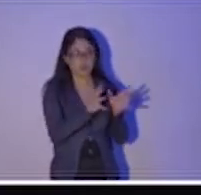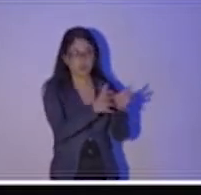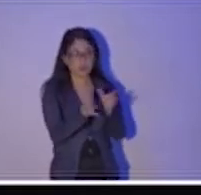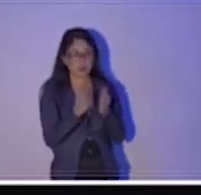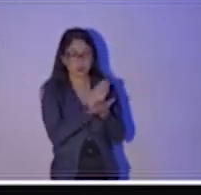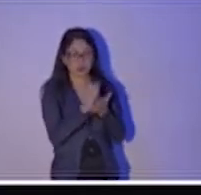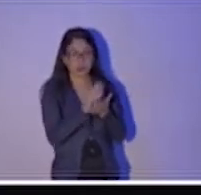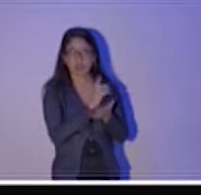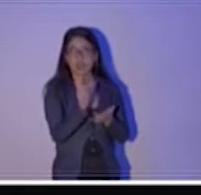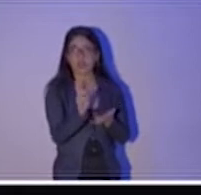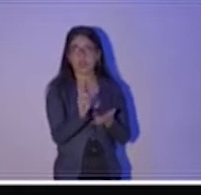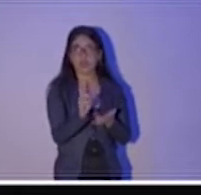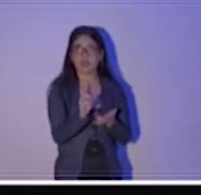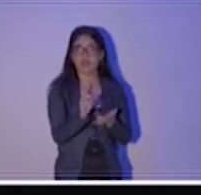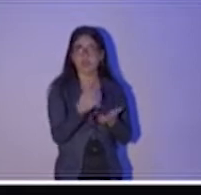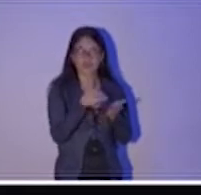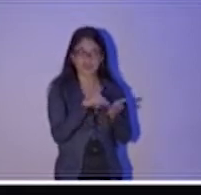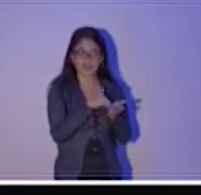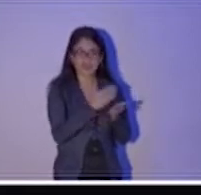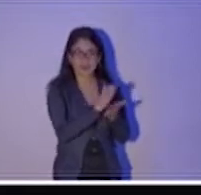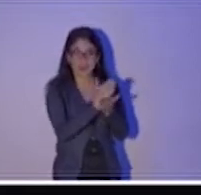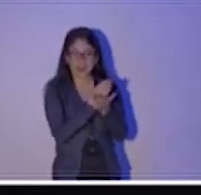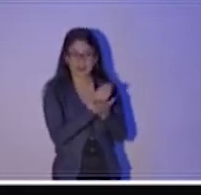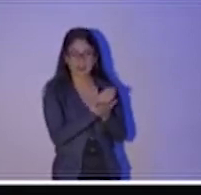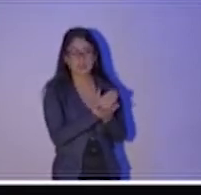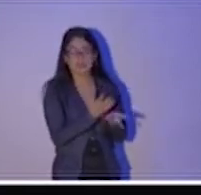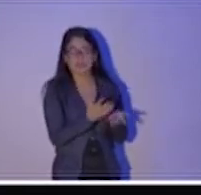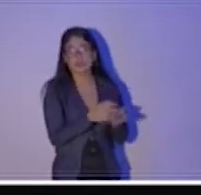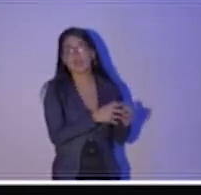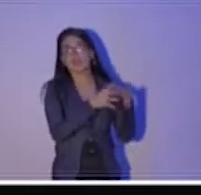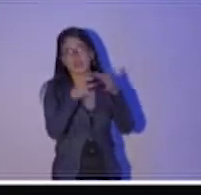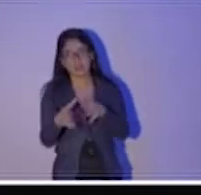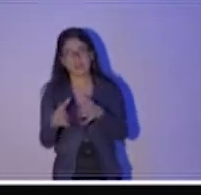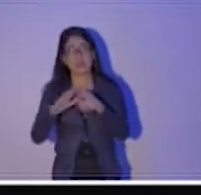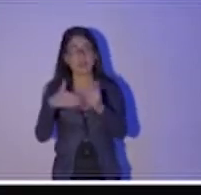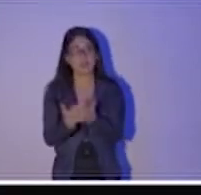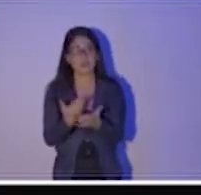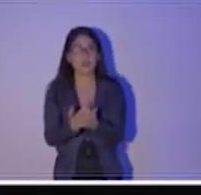esse modelo vaza para a escola. Quer dizer, a hora que você tem um bom gestor, um gestor na